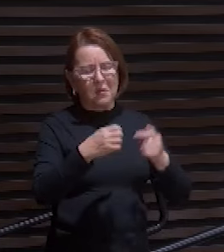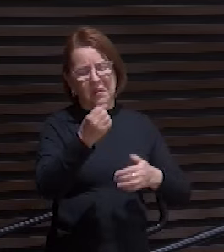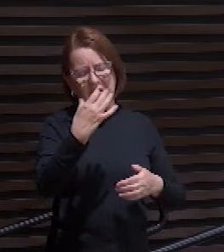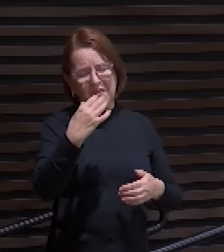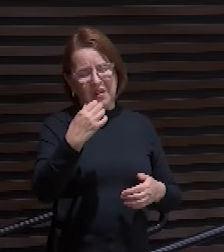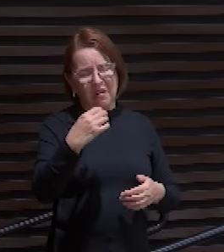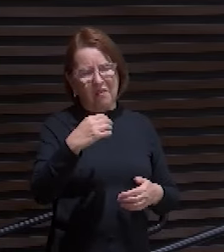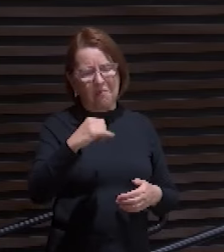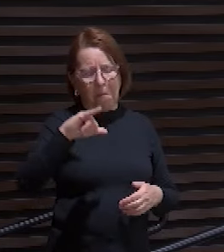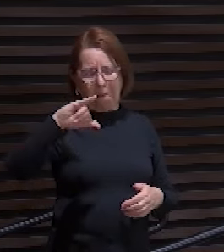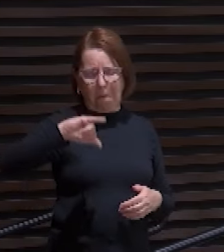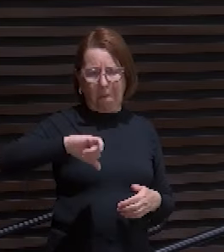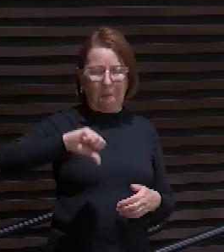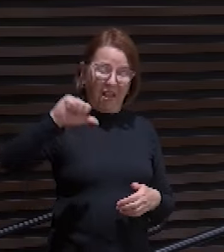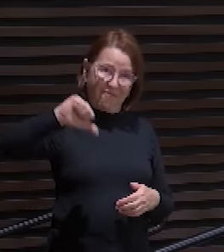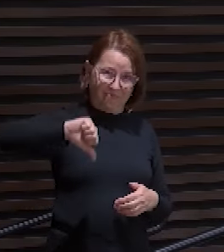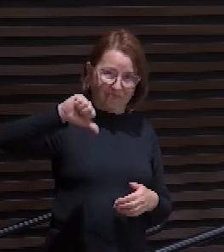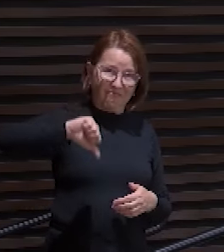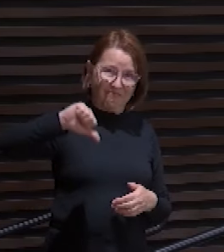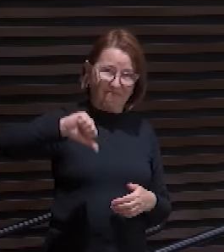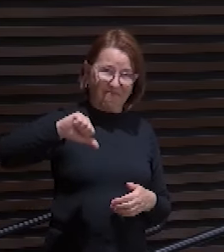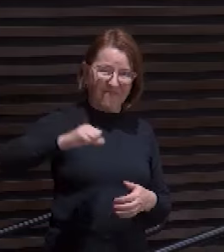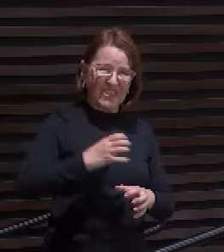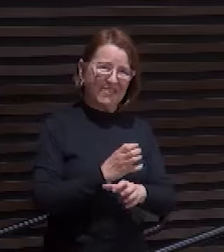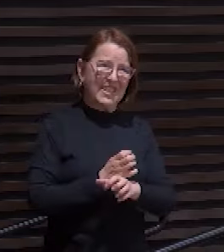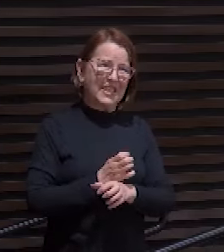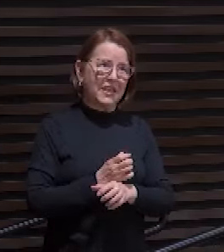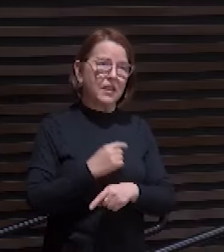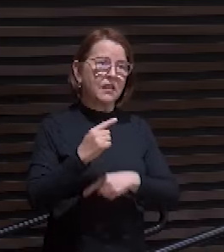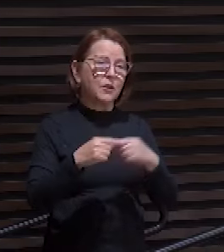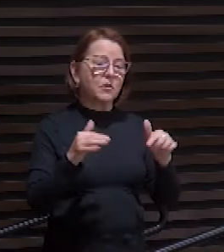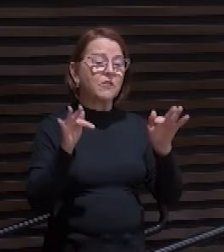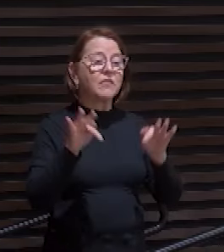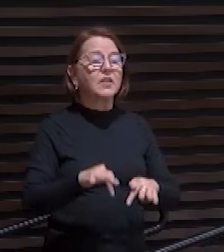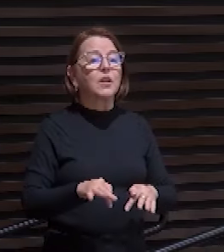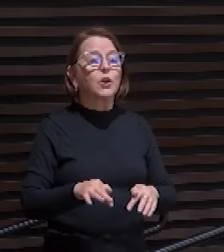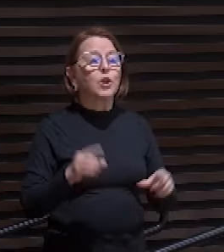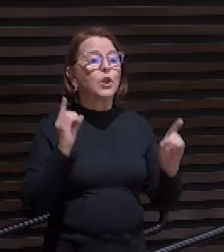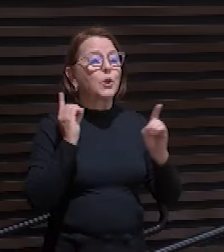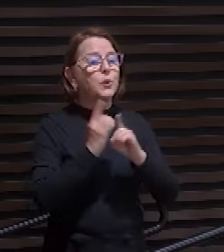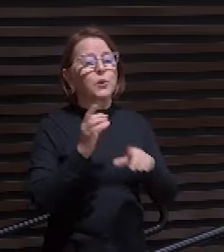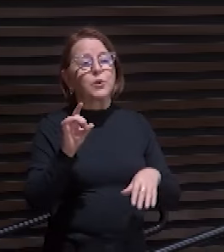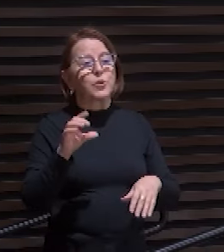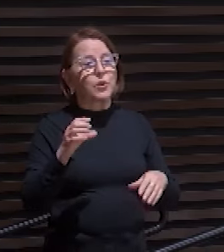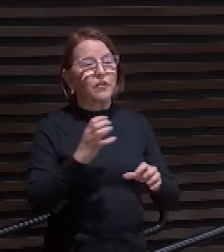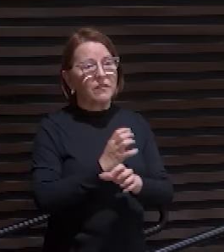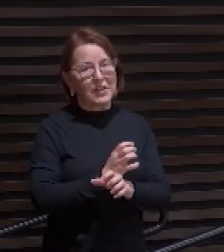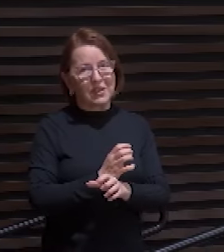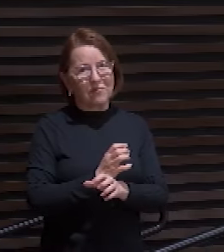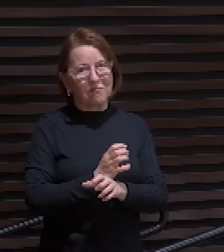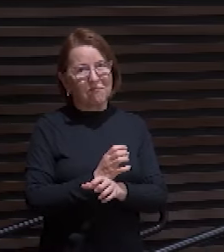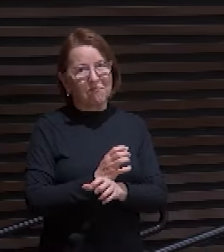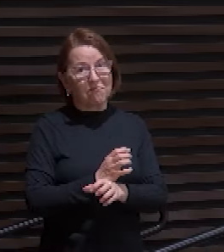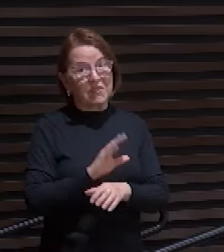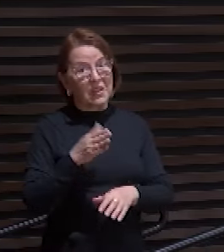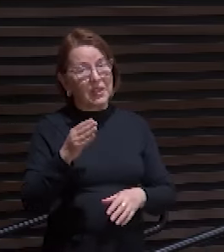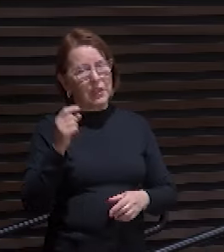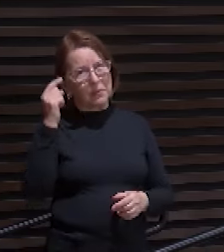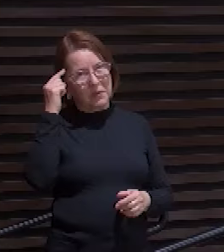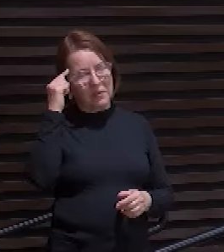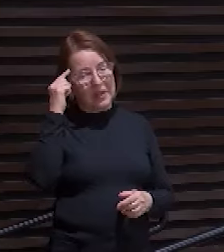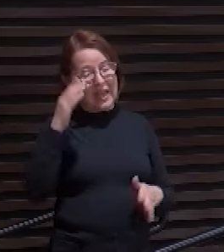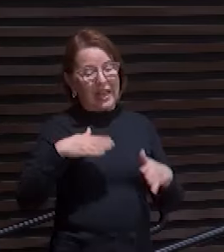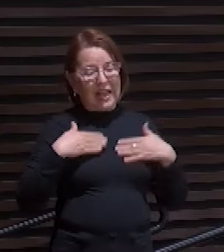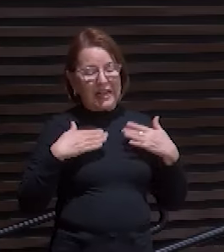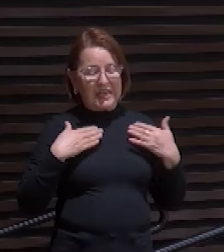final de toda a busca por prazer, Salomão encontrou apenas o vazio. Sua conclusão é que as alegrias e os